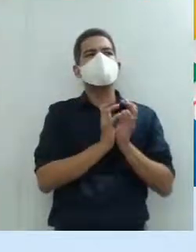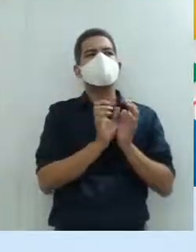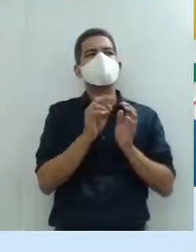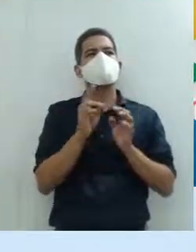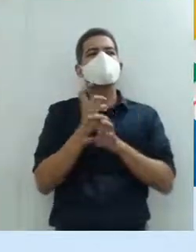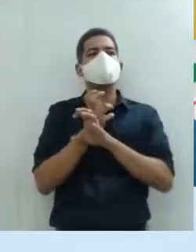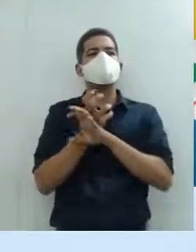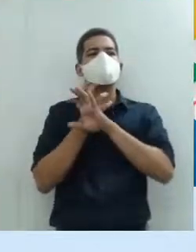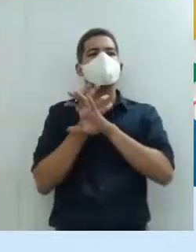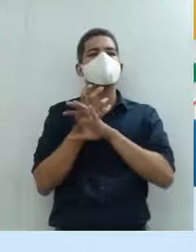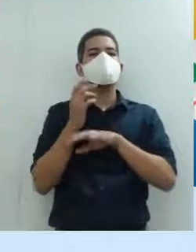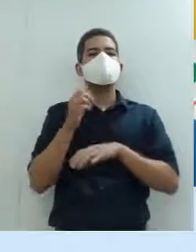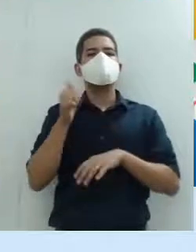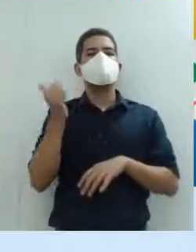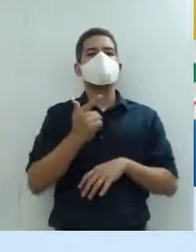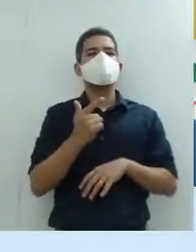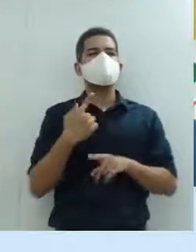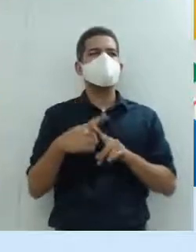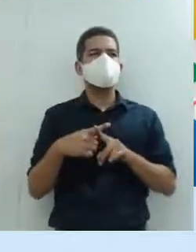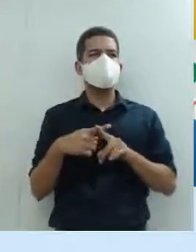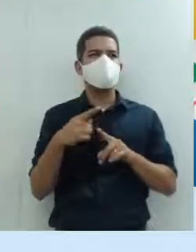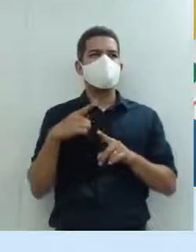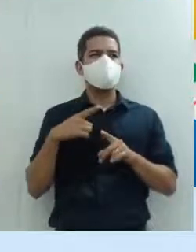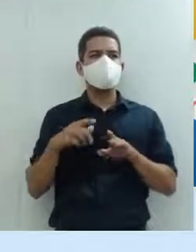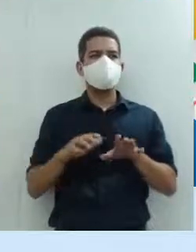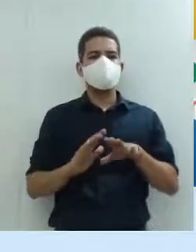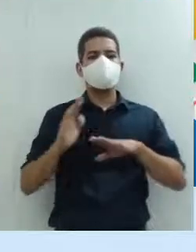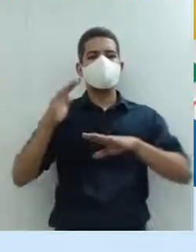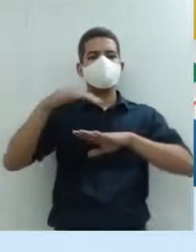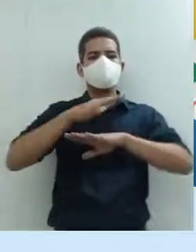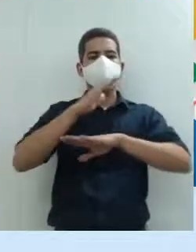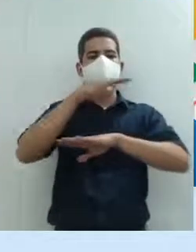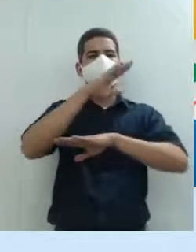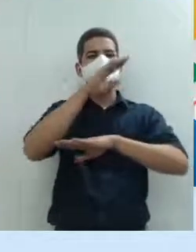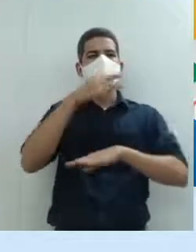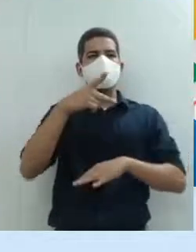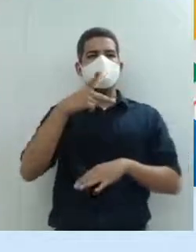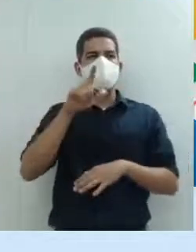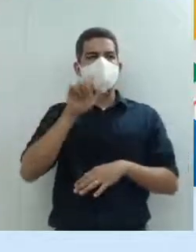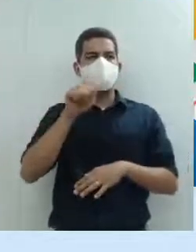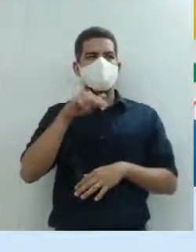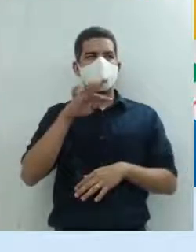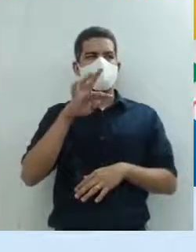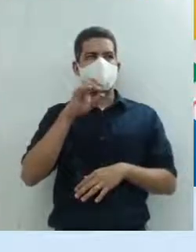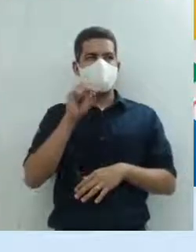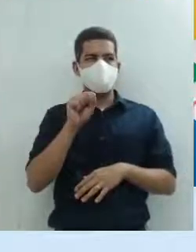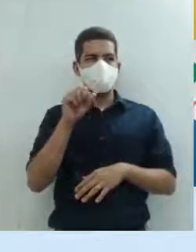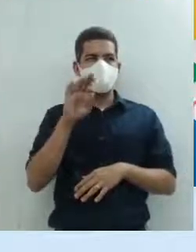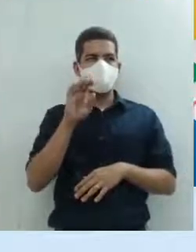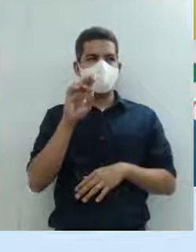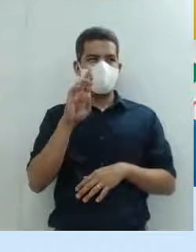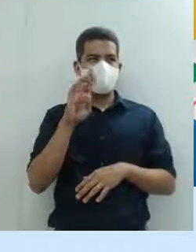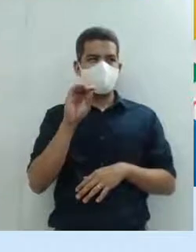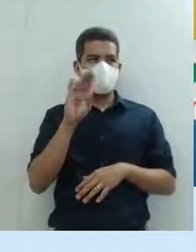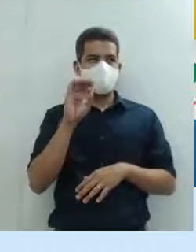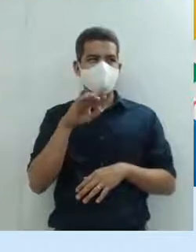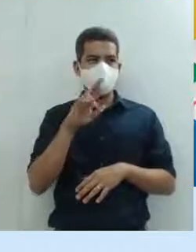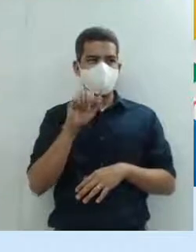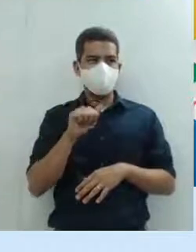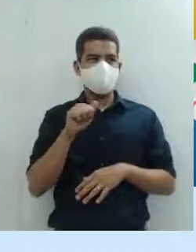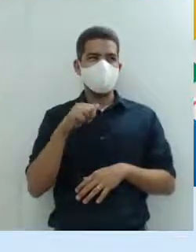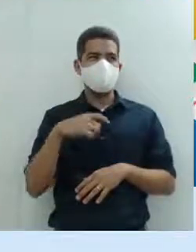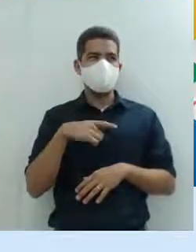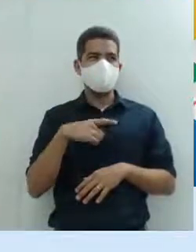sertão. Porque ali, ó, eu vou ter um relevo chamado Planalto da Borborema, que vai subir meu Pernambuco 600, 900